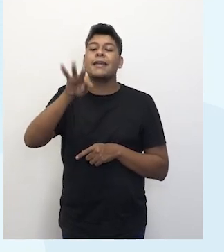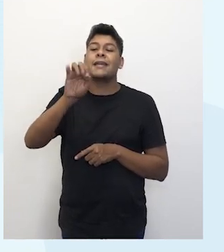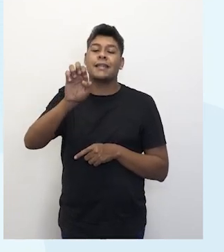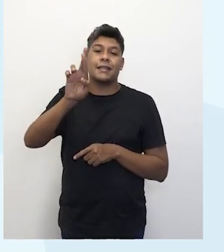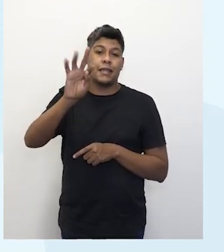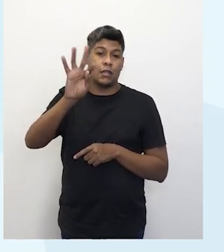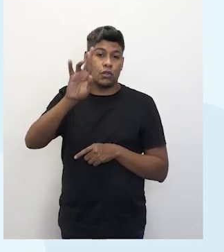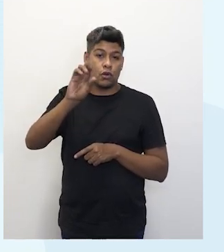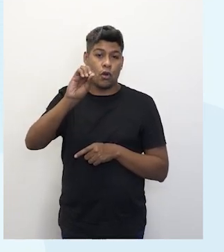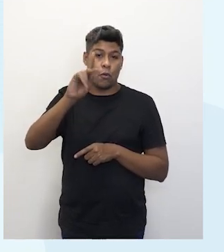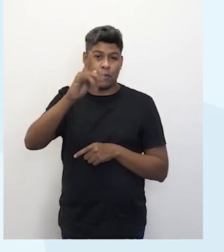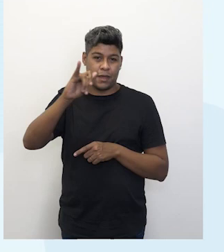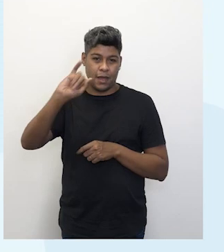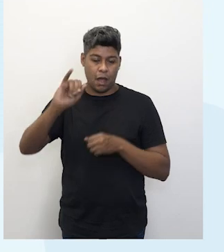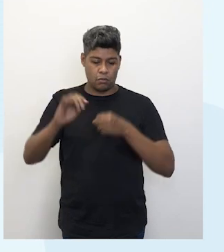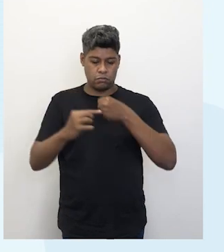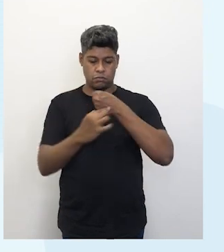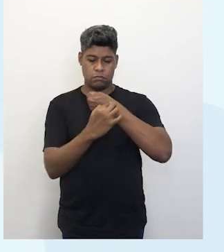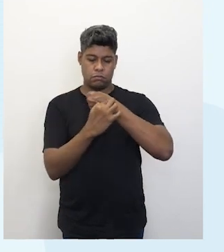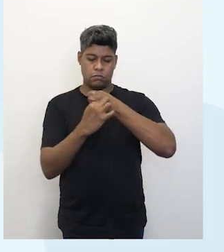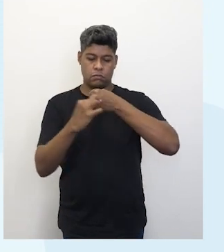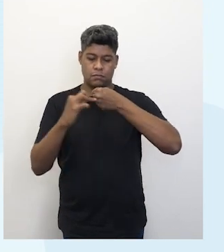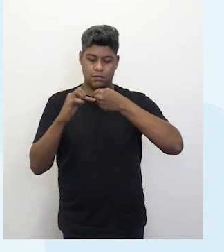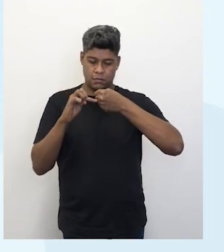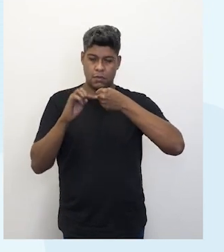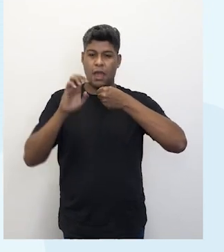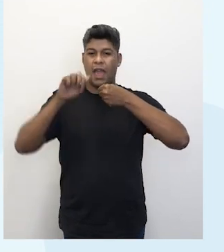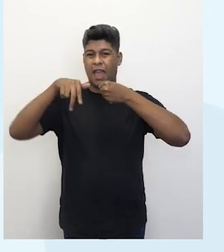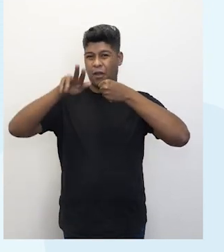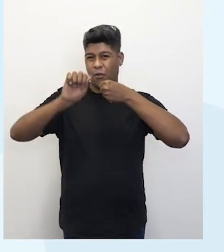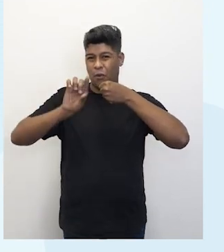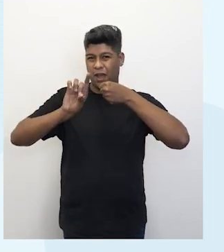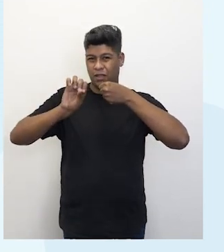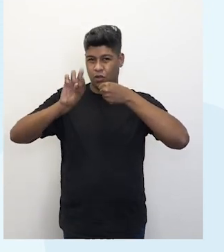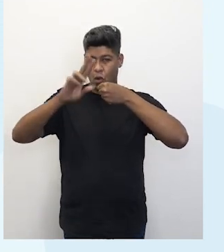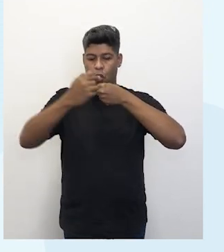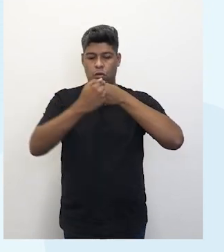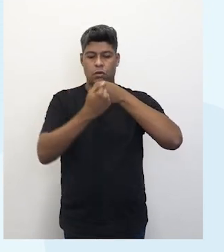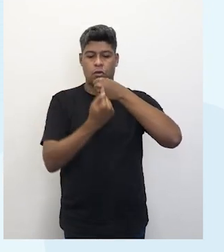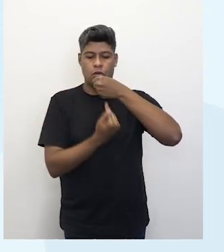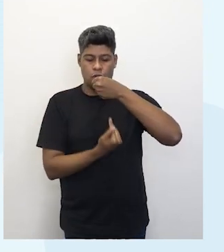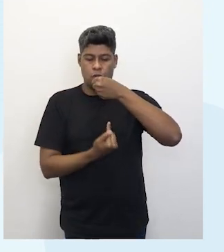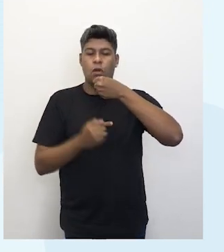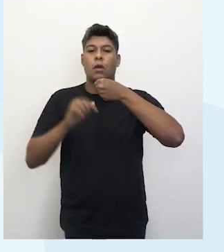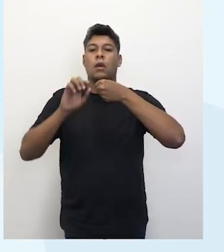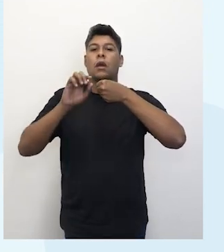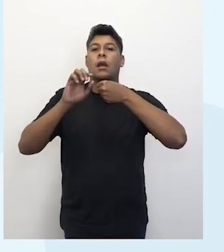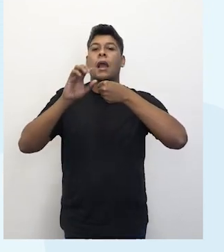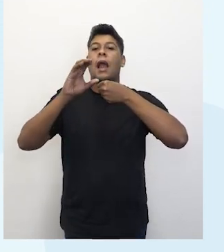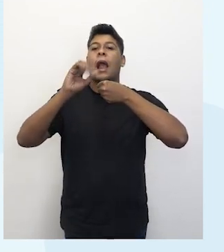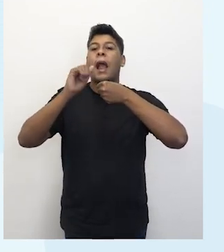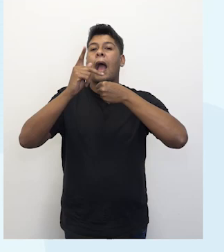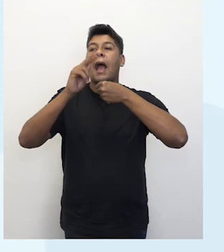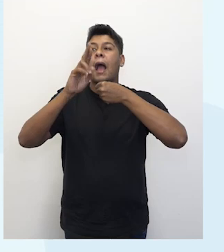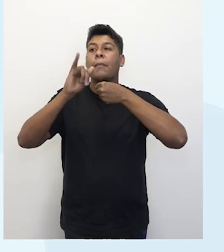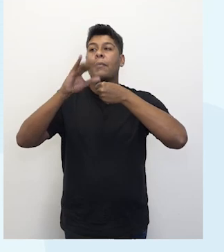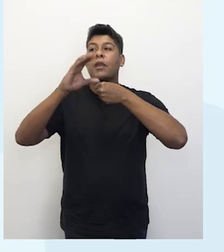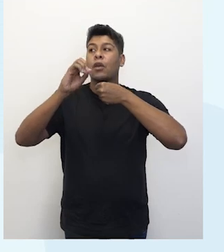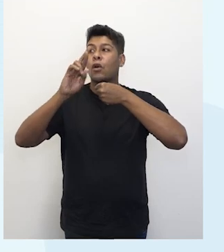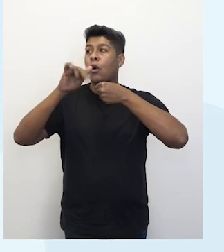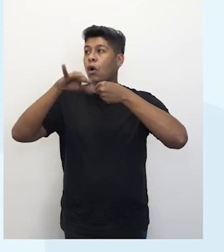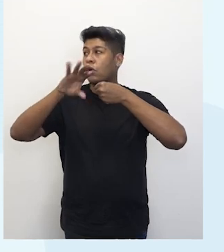entre a linha do Equador eo Trópico de Câncer ao norte EA linha do Equador eo trópico de Capricórnio